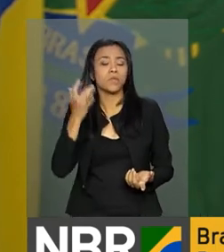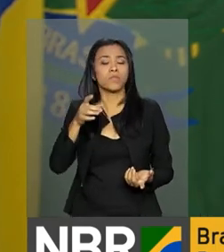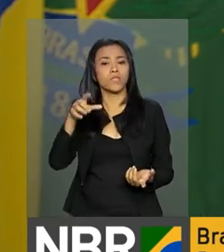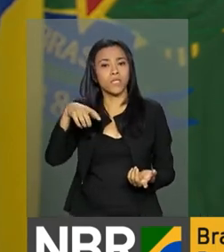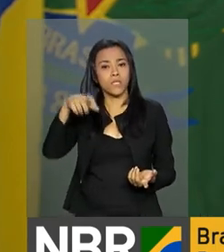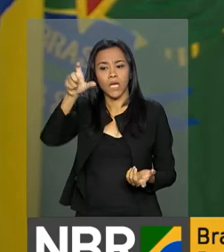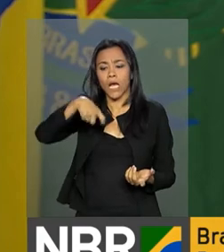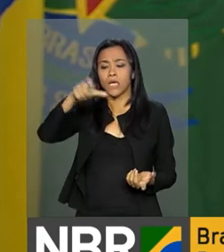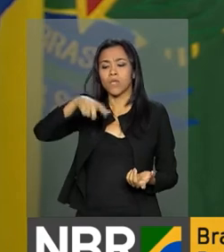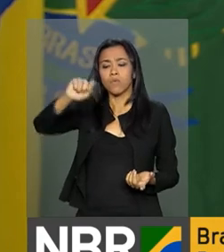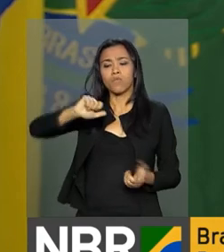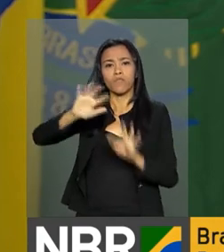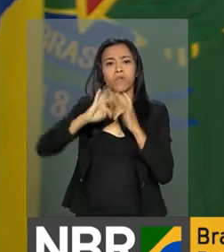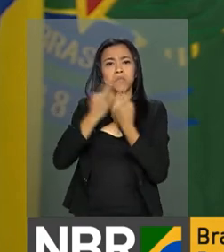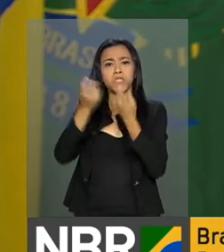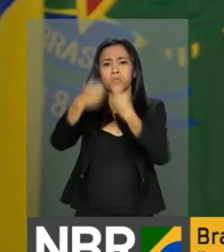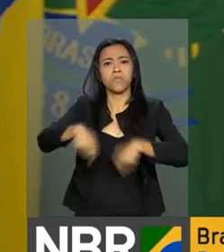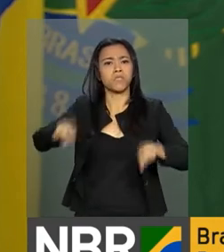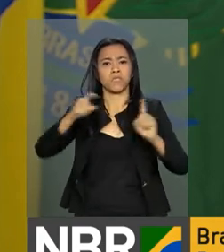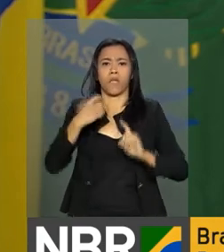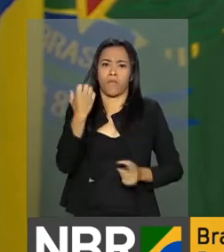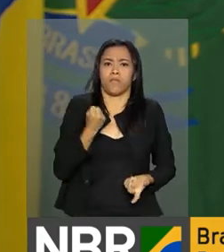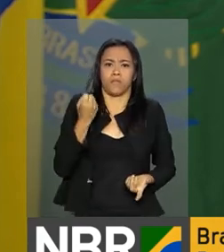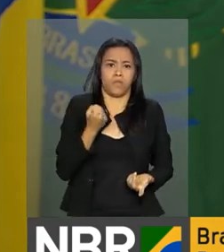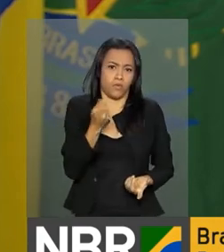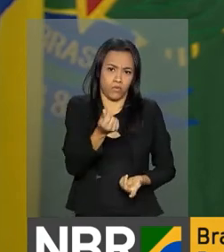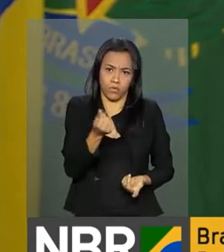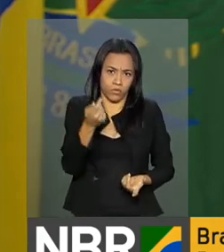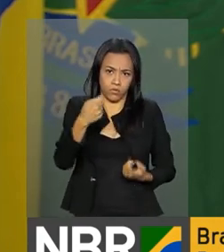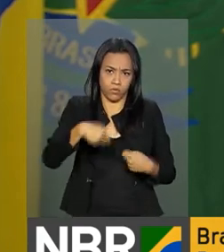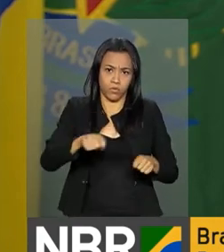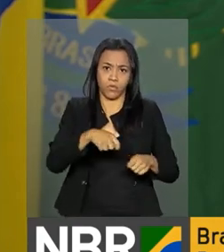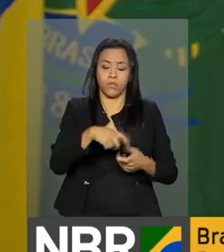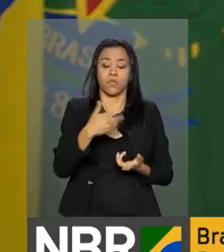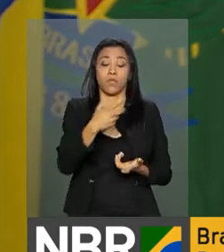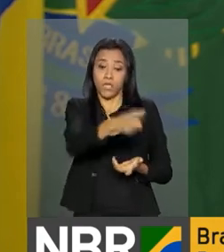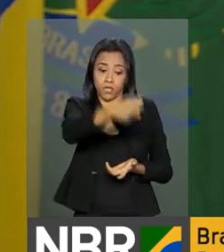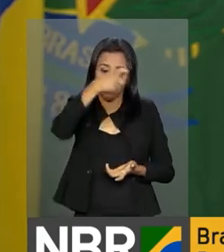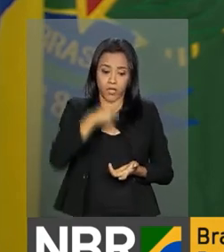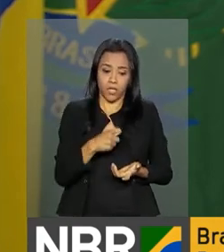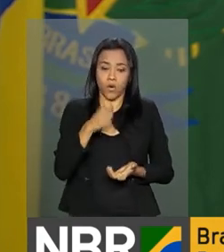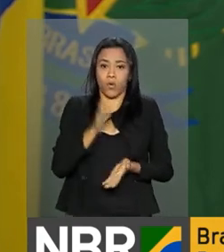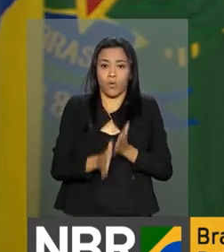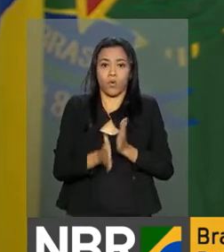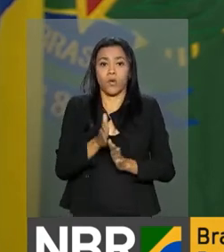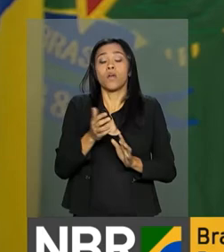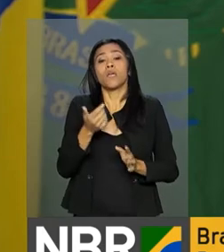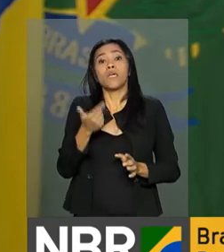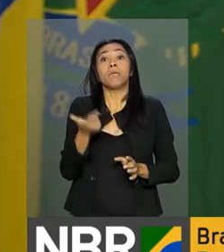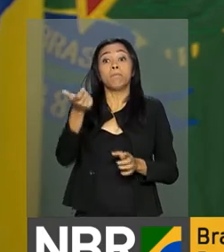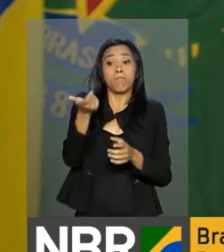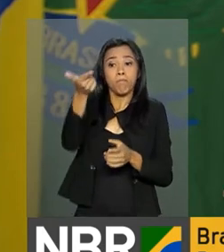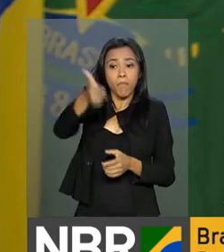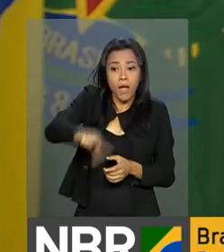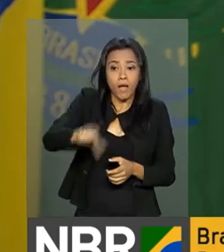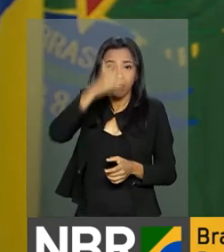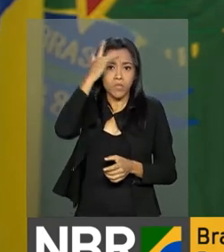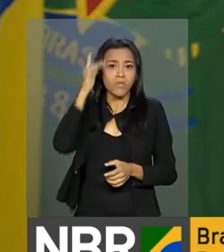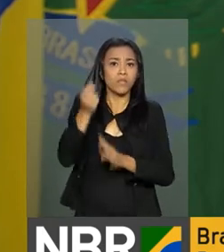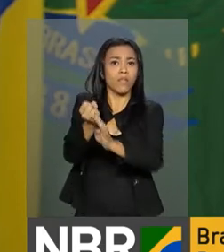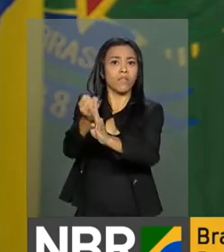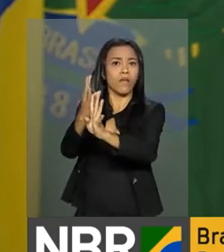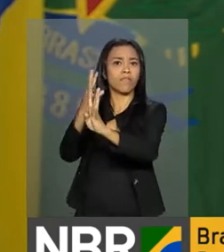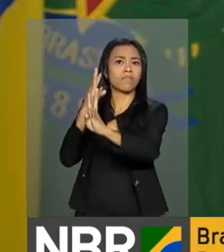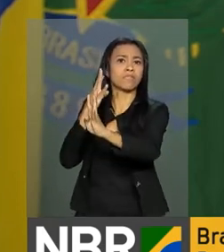que não mais necessitavam não é foi até um movimento espontâneo e ao depois entraram aqueles que estavam na fila